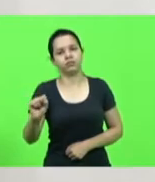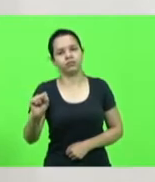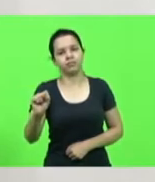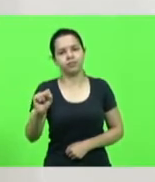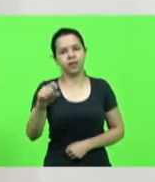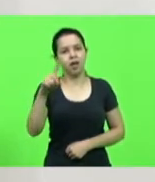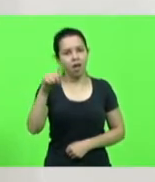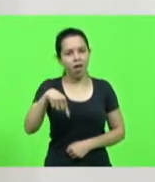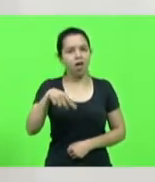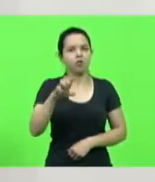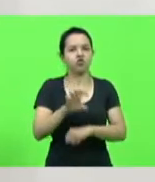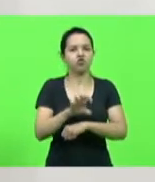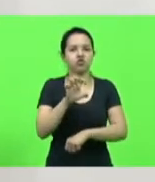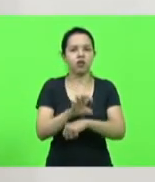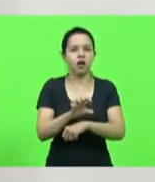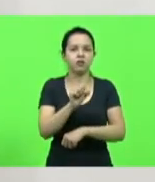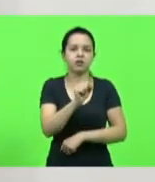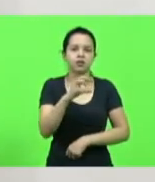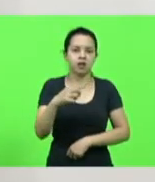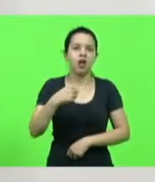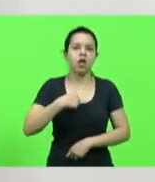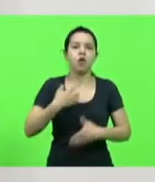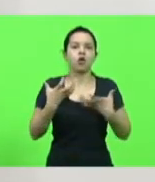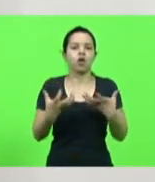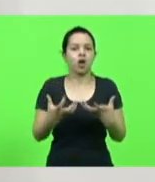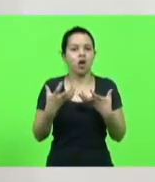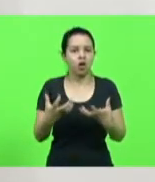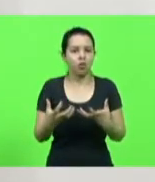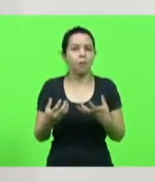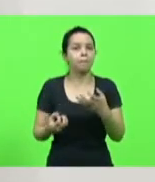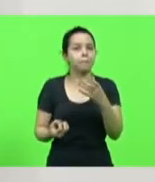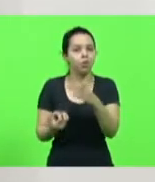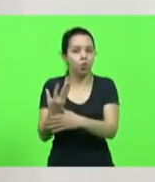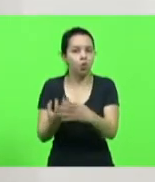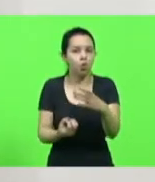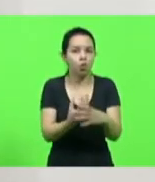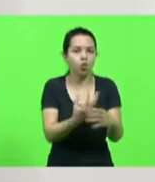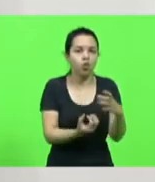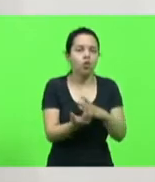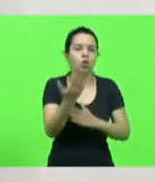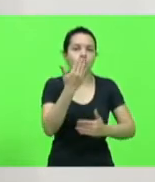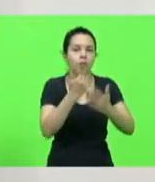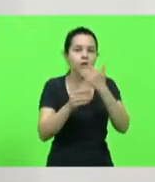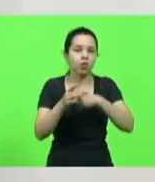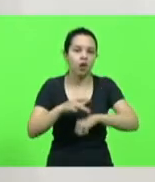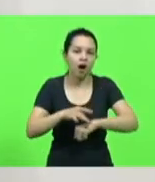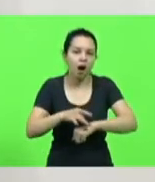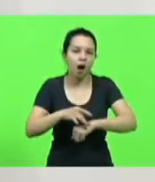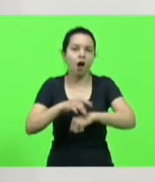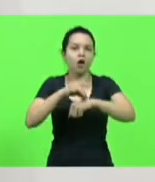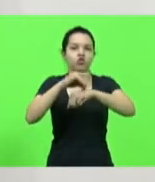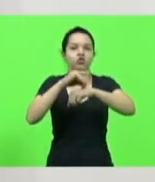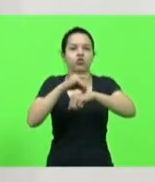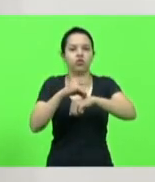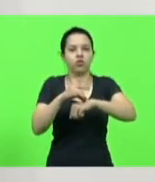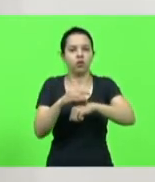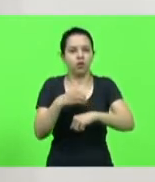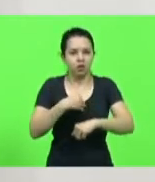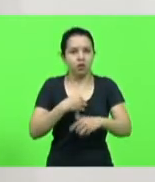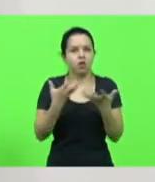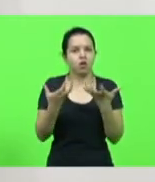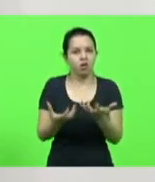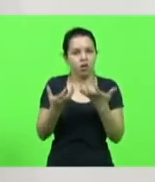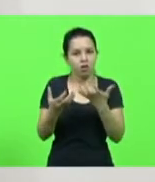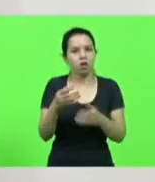de Santa Catarina que eu quero, produzindo e comendo carne. É isso que eu quero para Santa